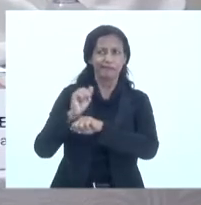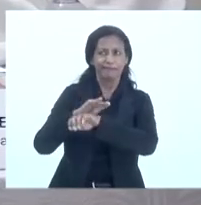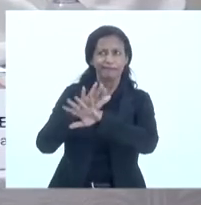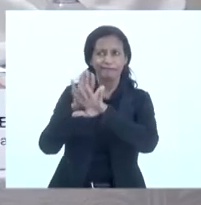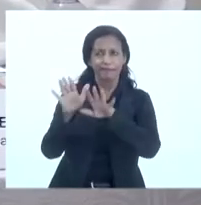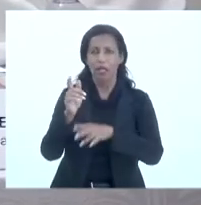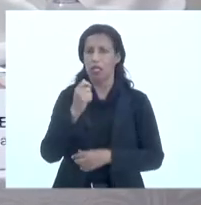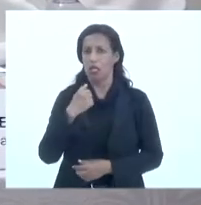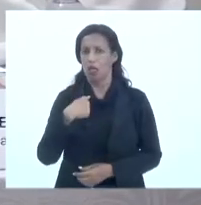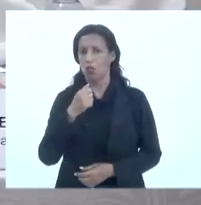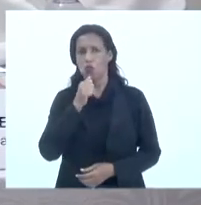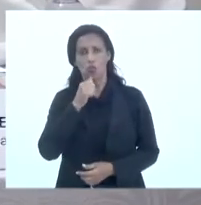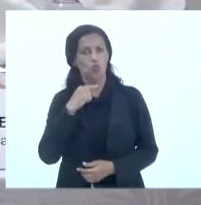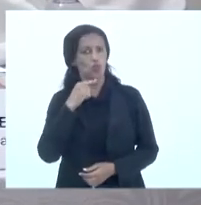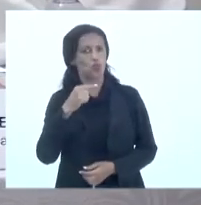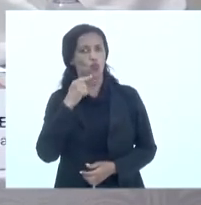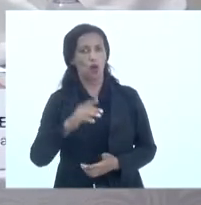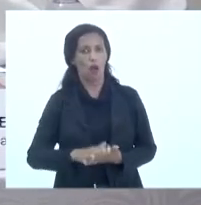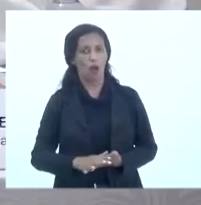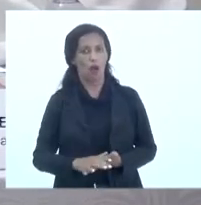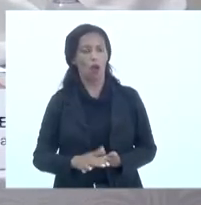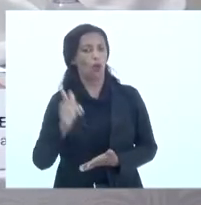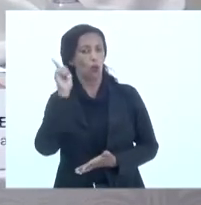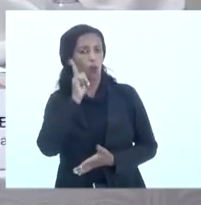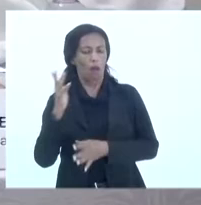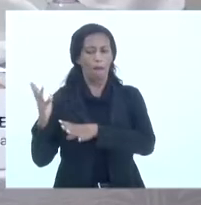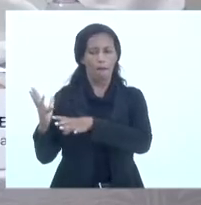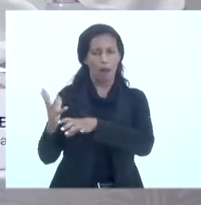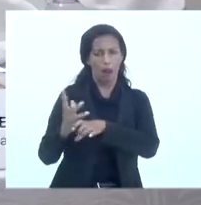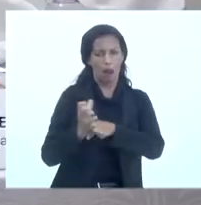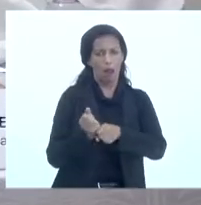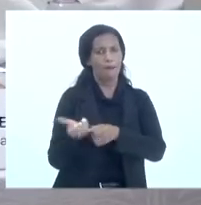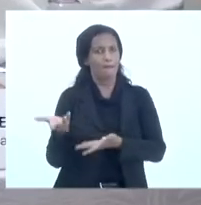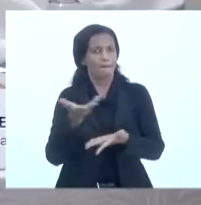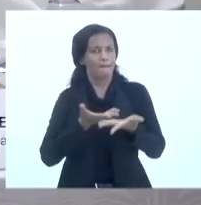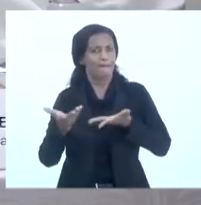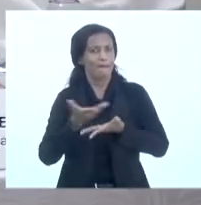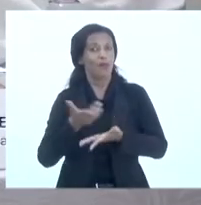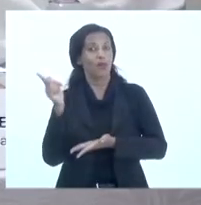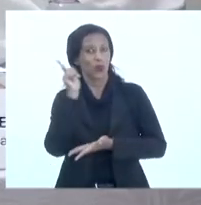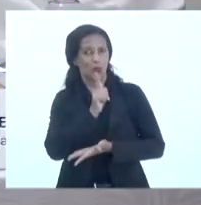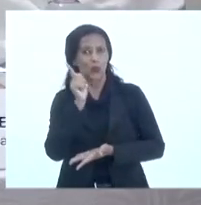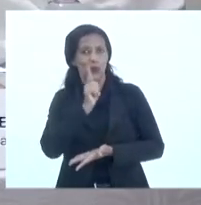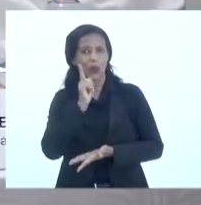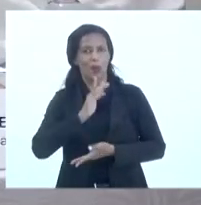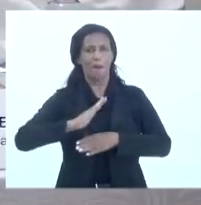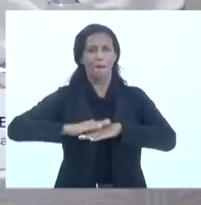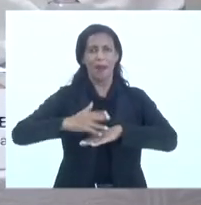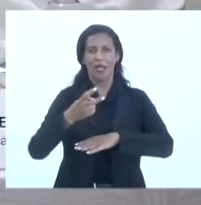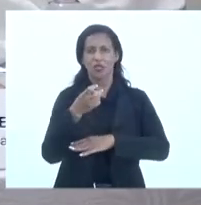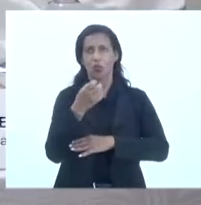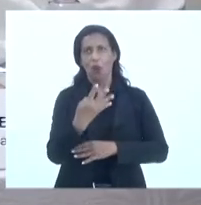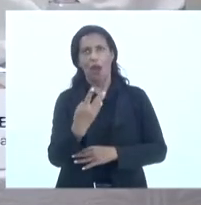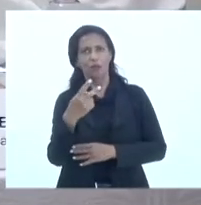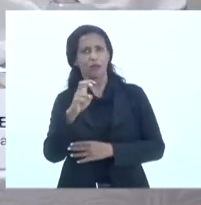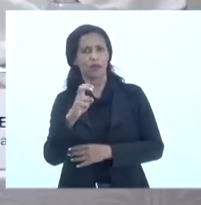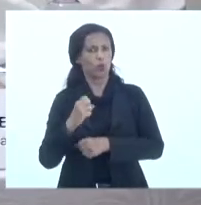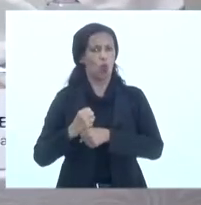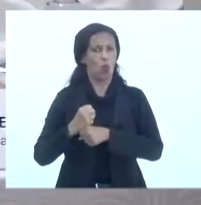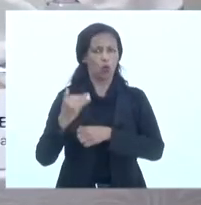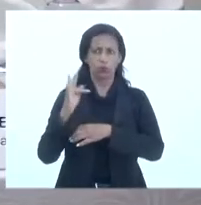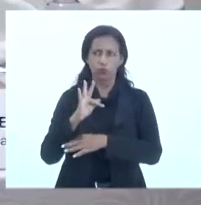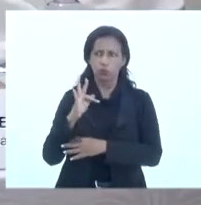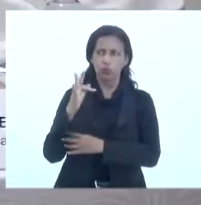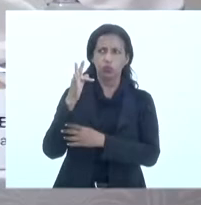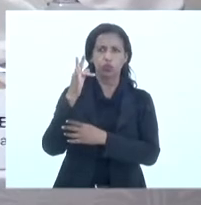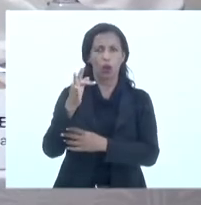eu não tenho dúvida, estamos arrecadando mais de participação especial. nos próximos 3, 4, 5 anos, com a